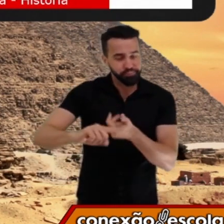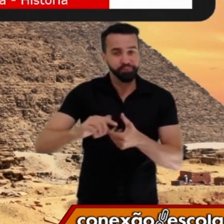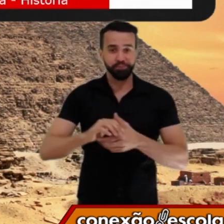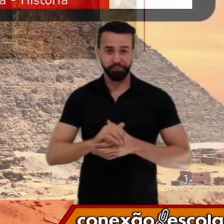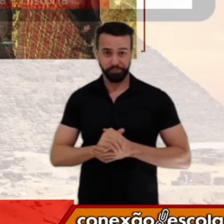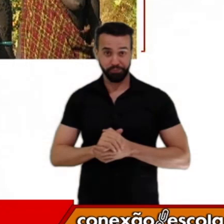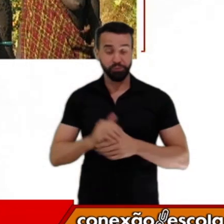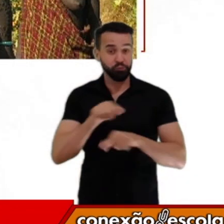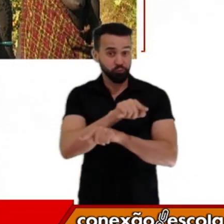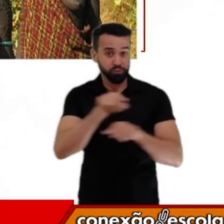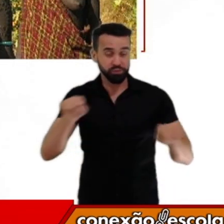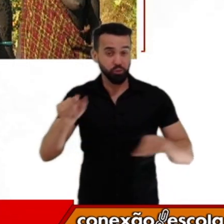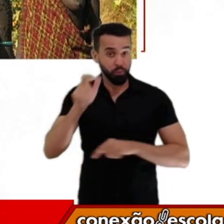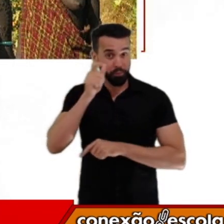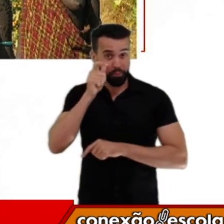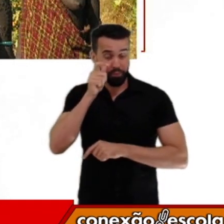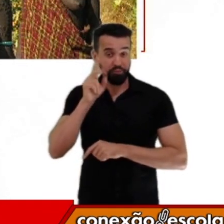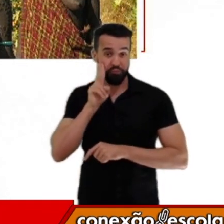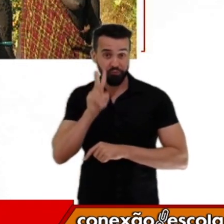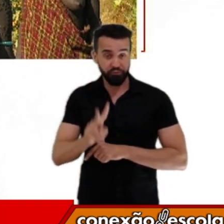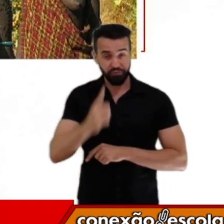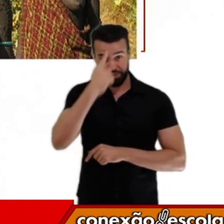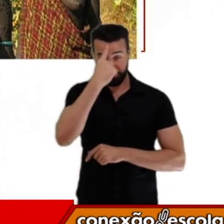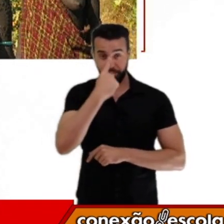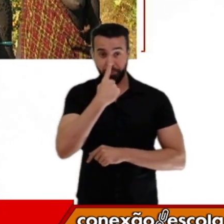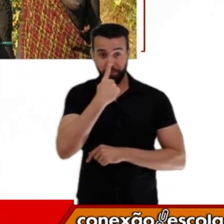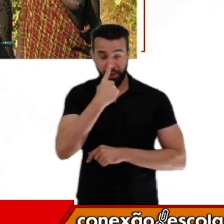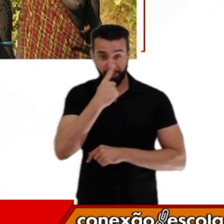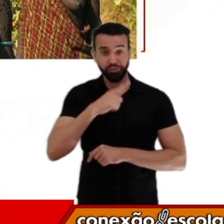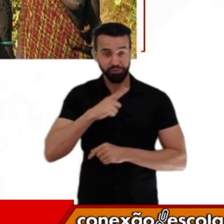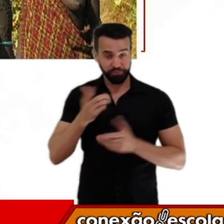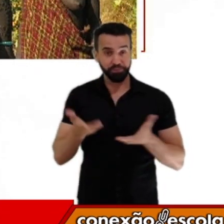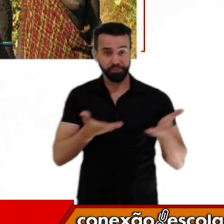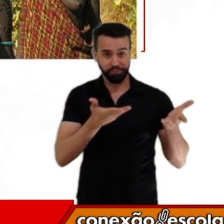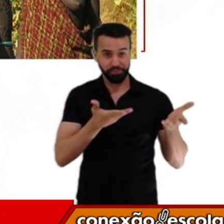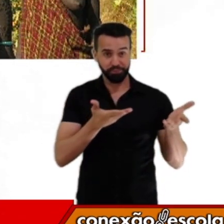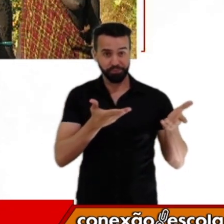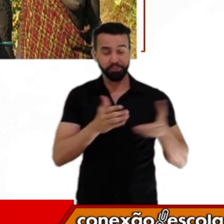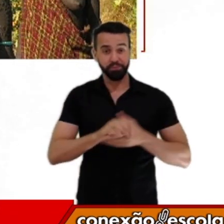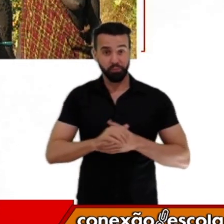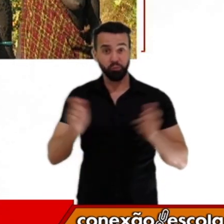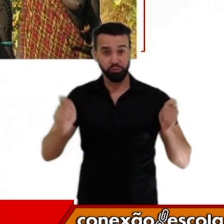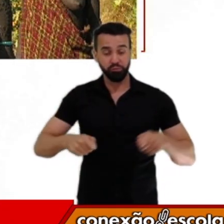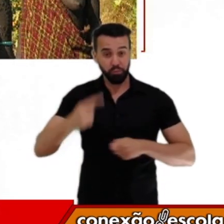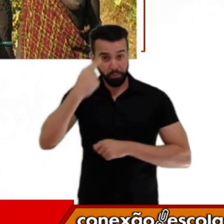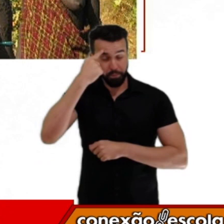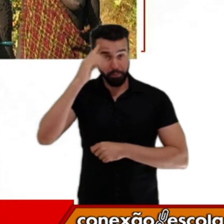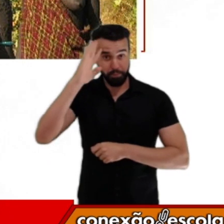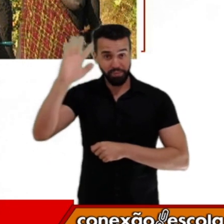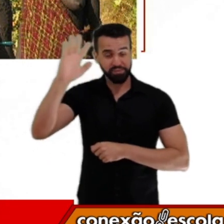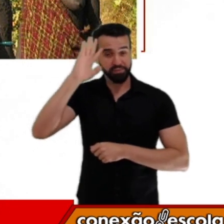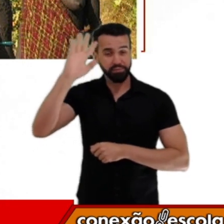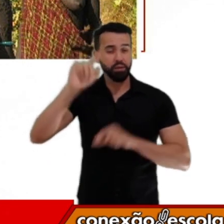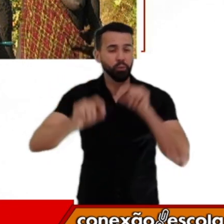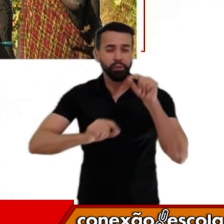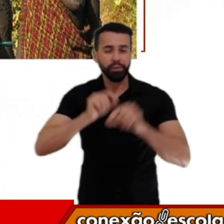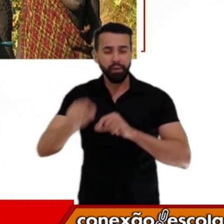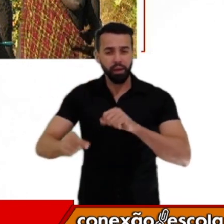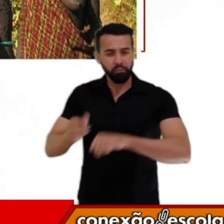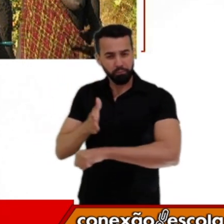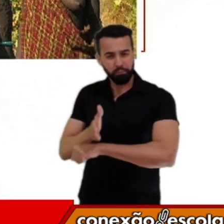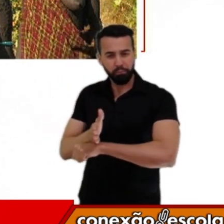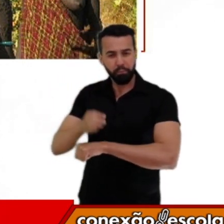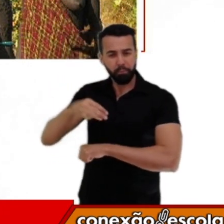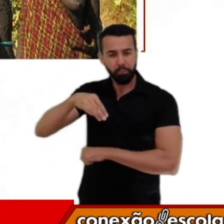vocês observem essas imagens que aqui aparecem para que nós possamos pensar um pouco sobre o que é moderno, o que